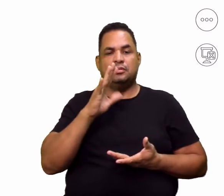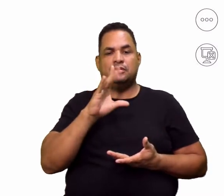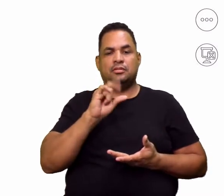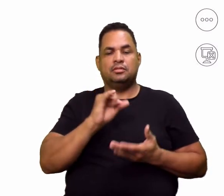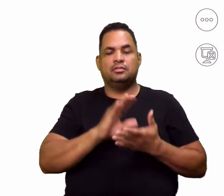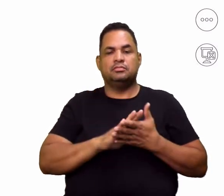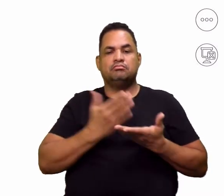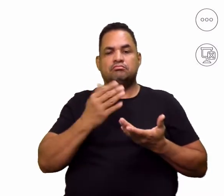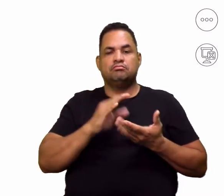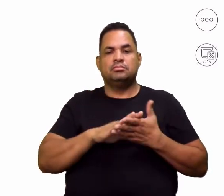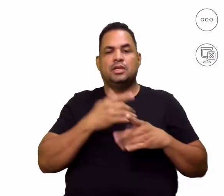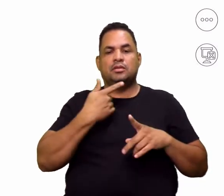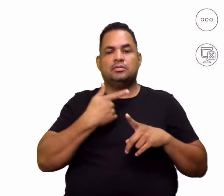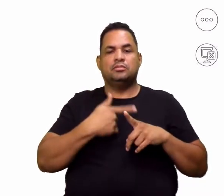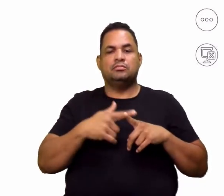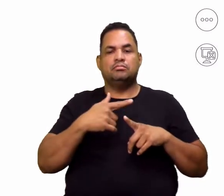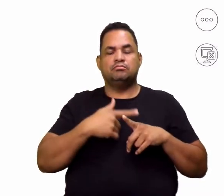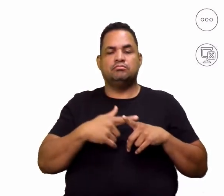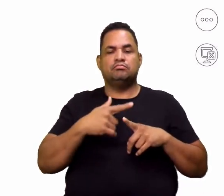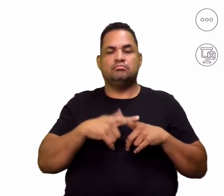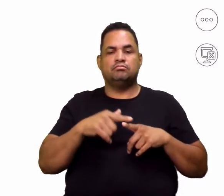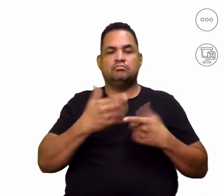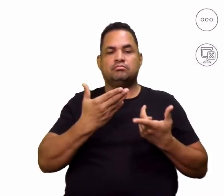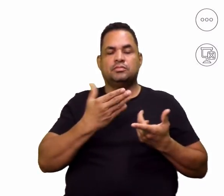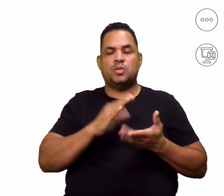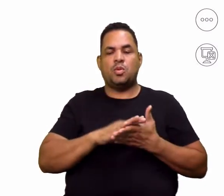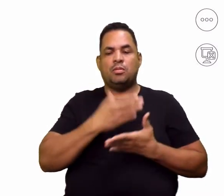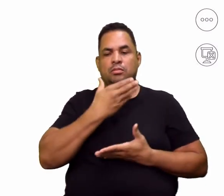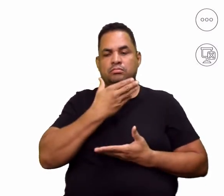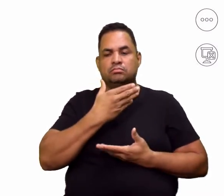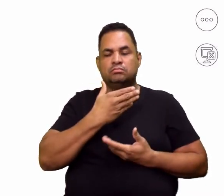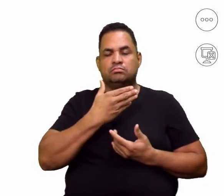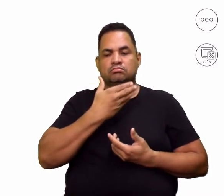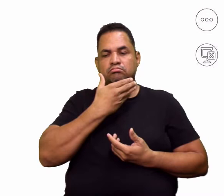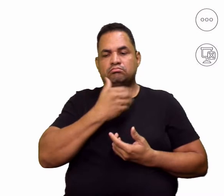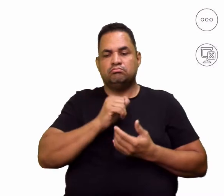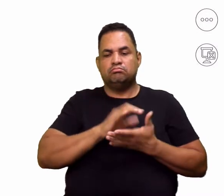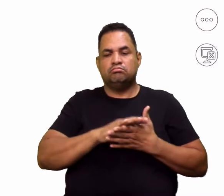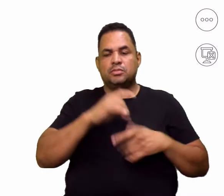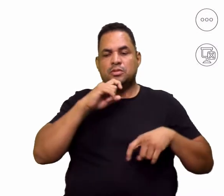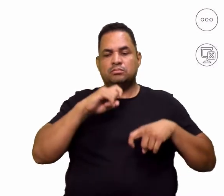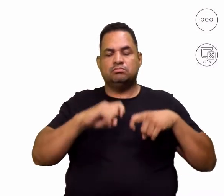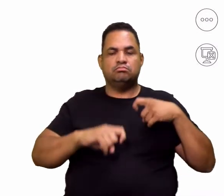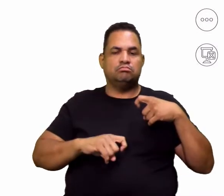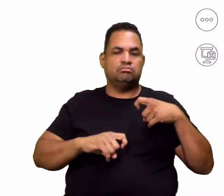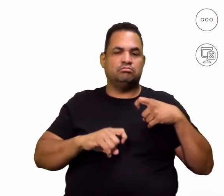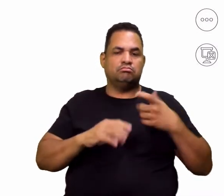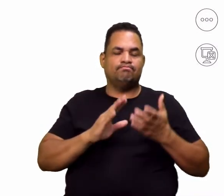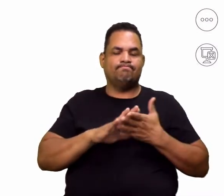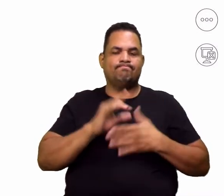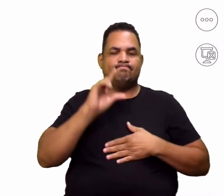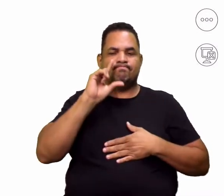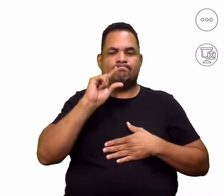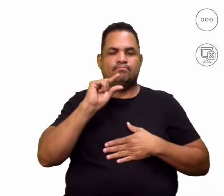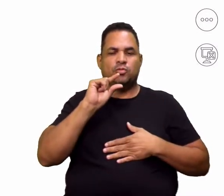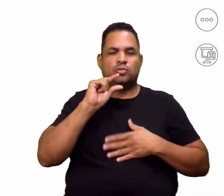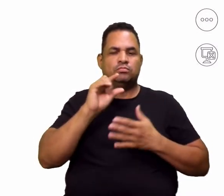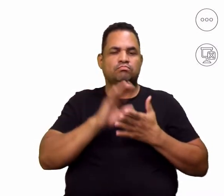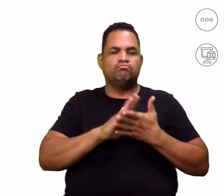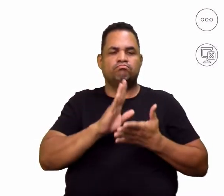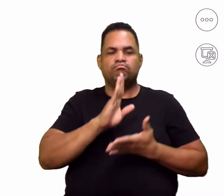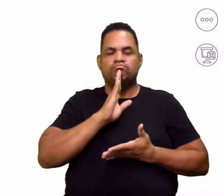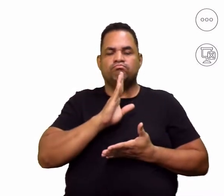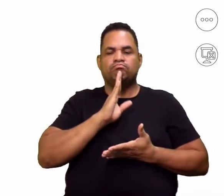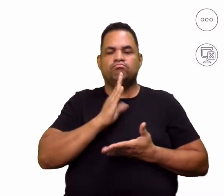uma anomalia sexual ainda pouco conhecida. Professora, a gente tem casos de